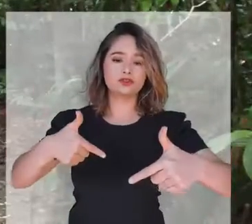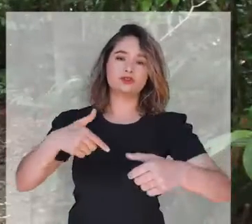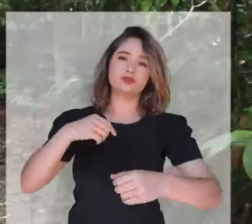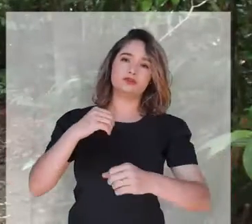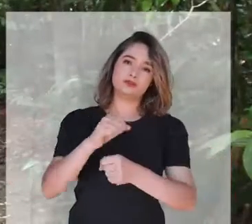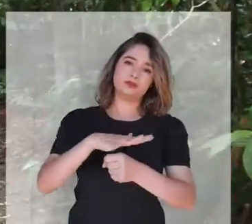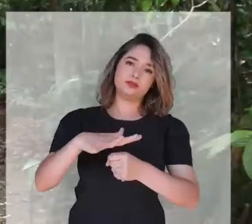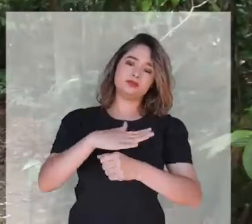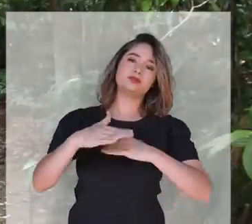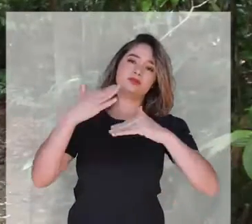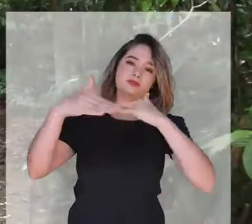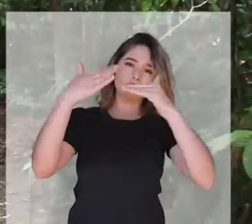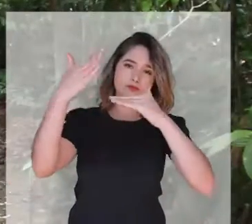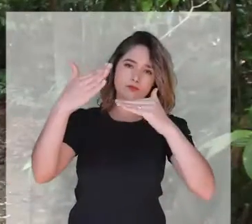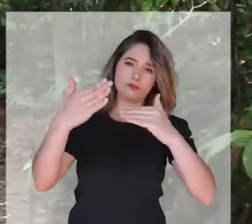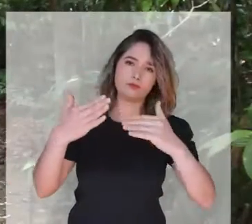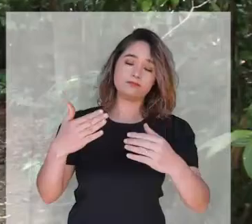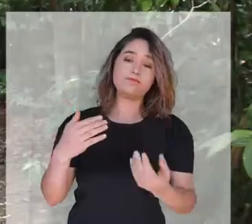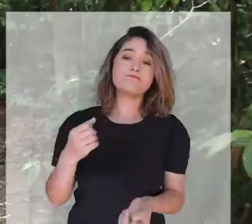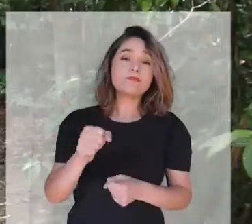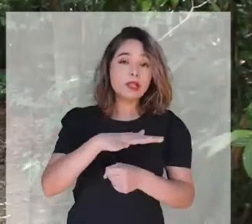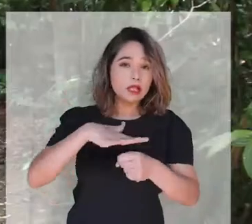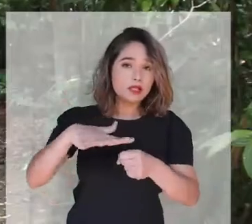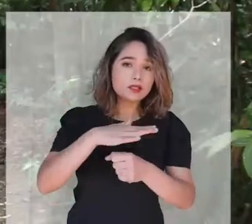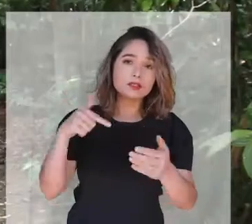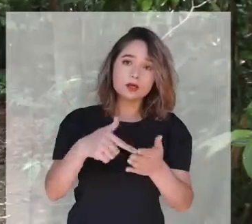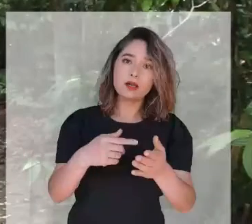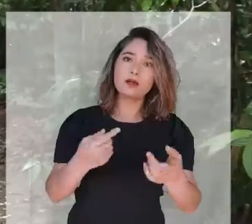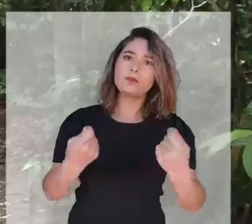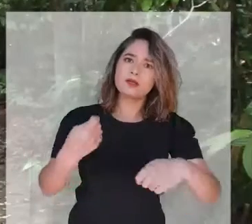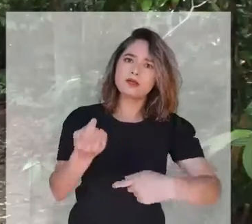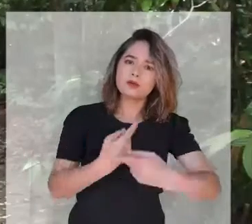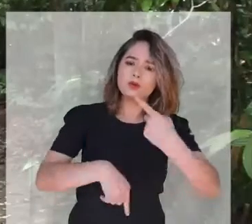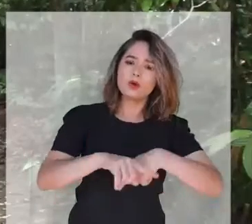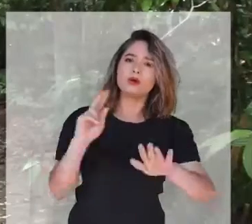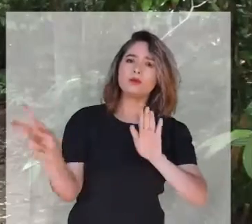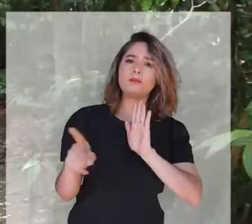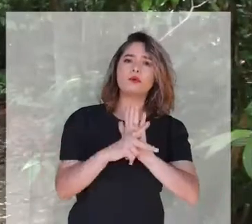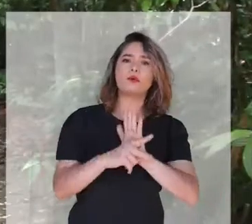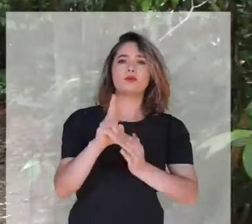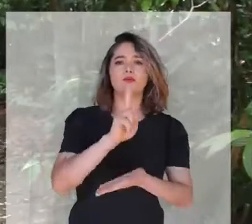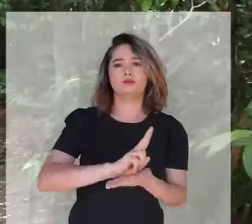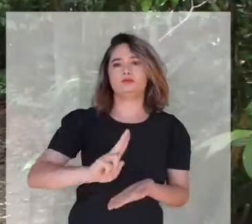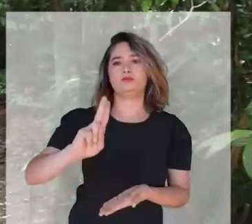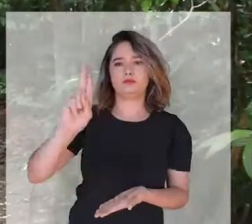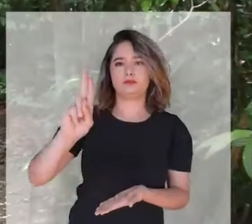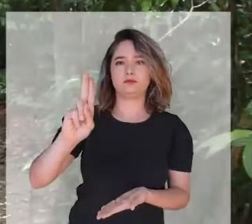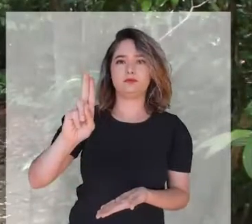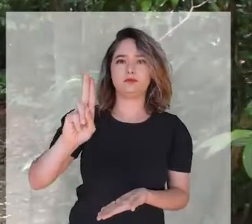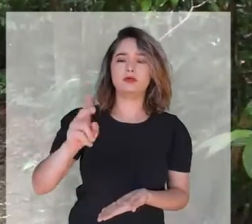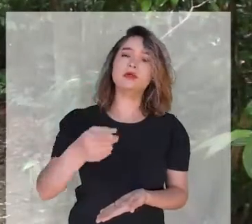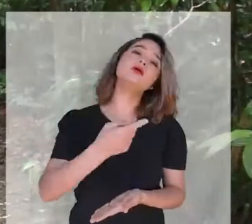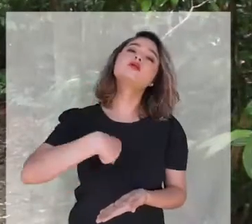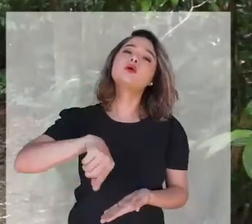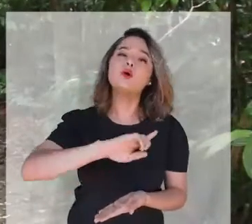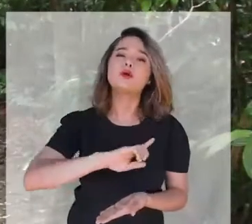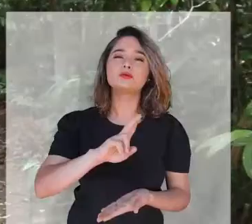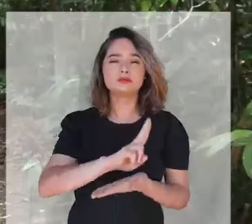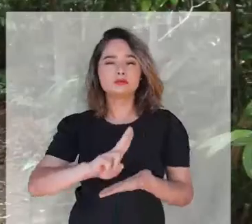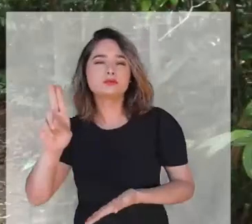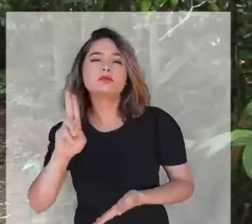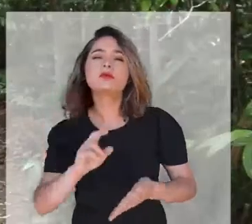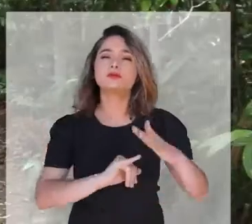que necessariamente fazer. Por quê? Porque a sociedade brasileira,